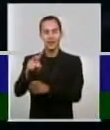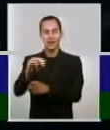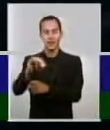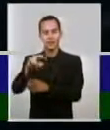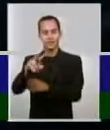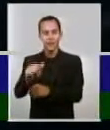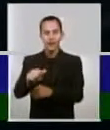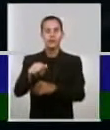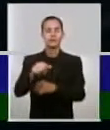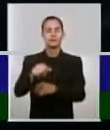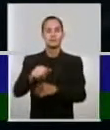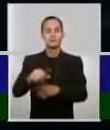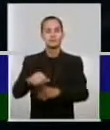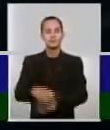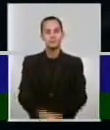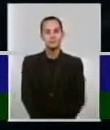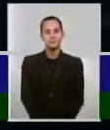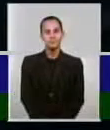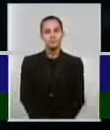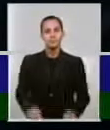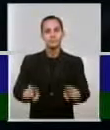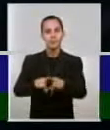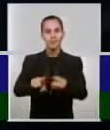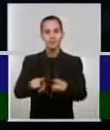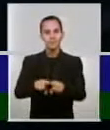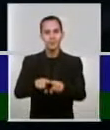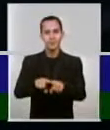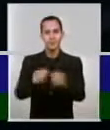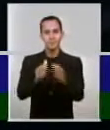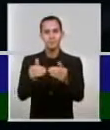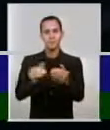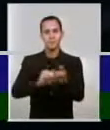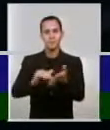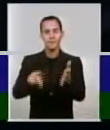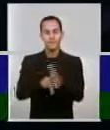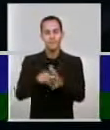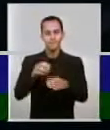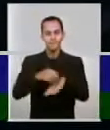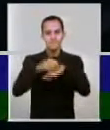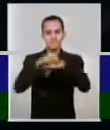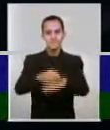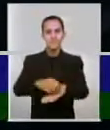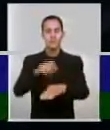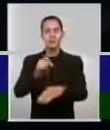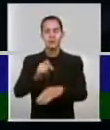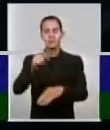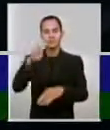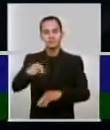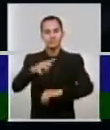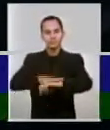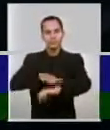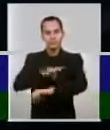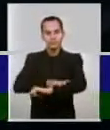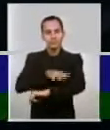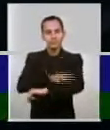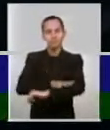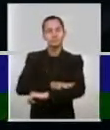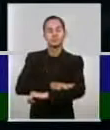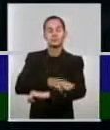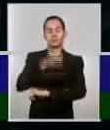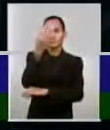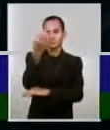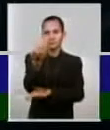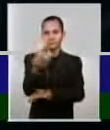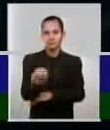Abreu, bairro Saraiva. Também pede a Secretaria de Trânsito e Transportes reforço da sinalização estatigráfica